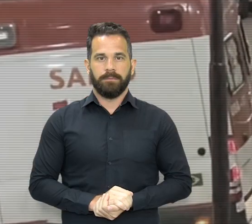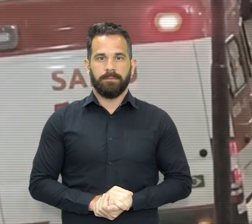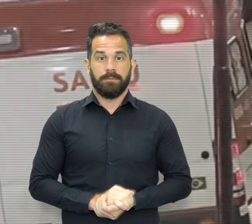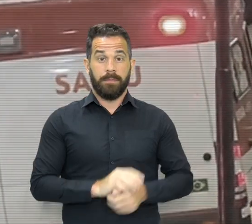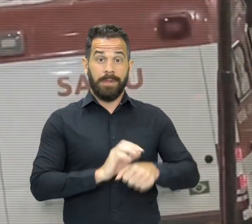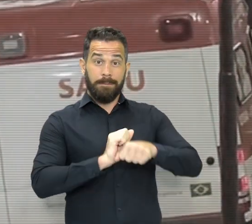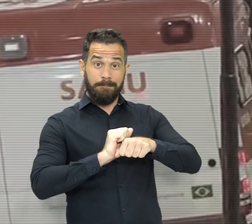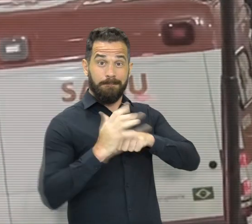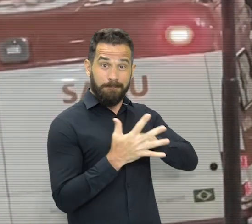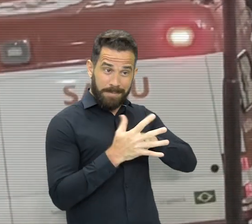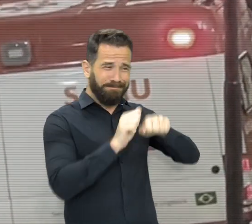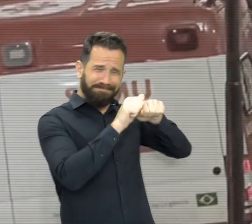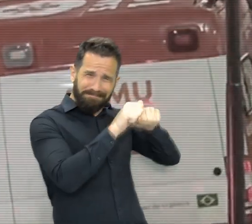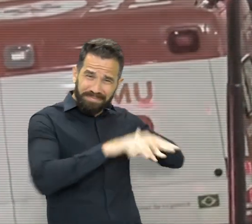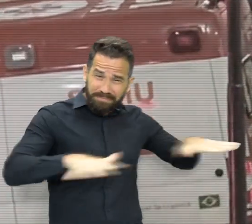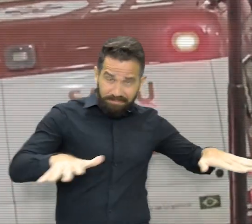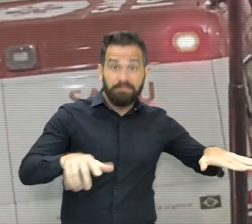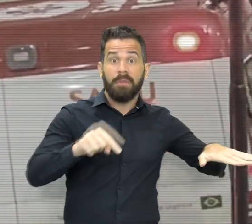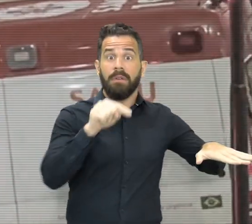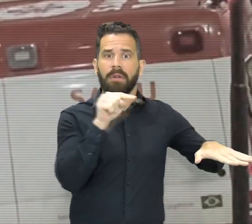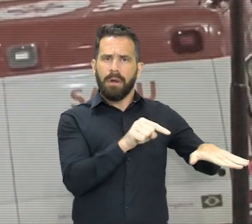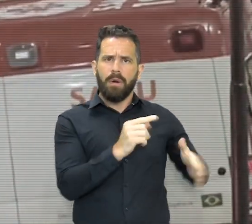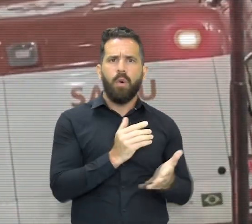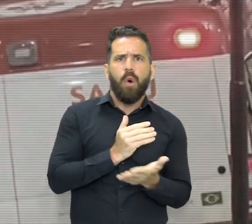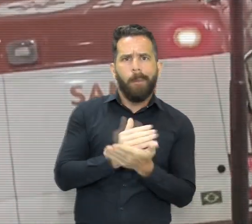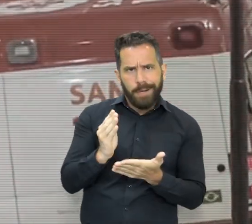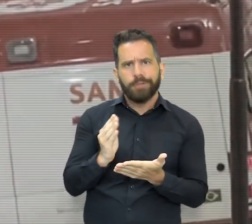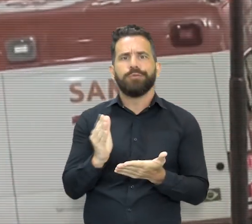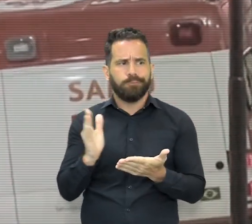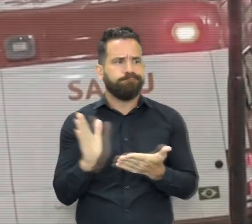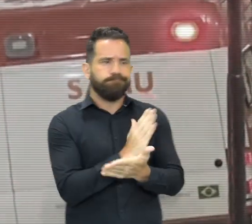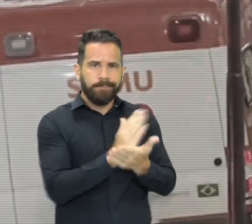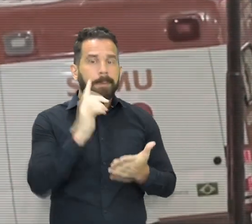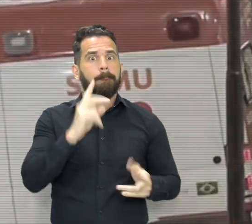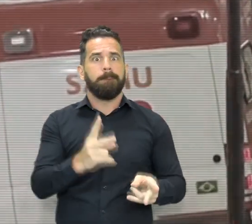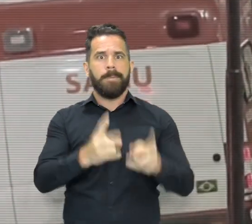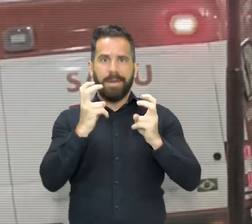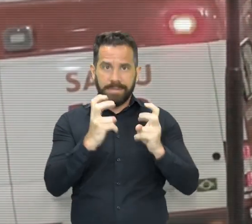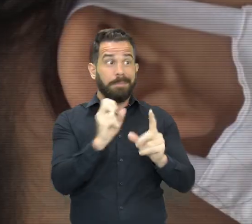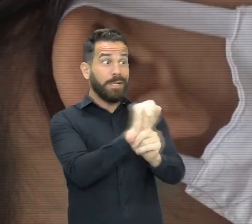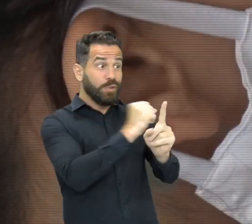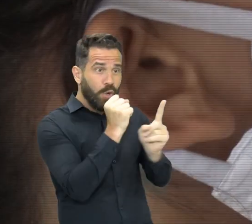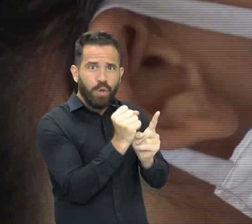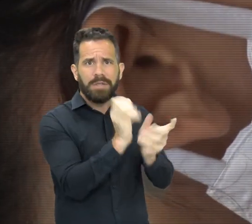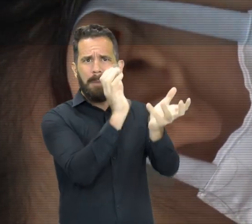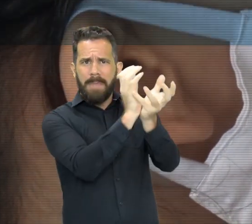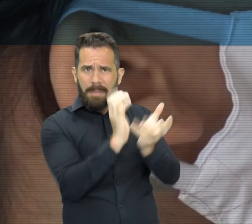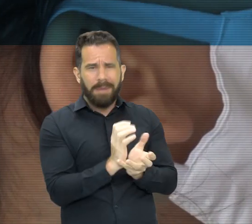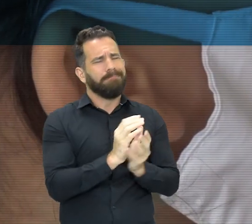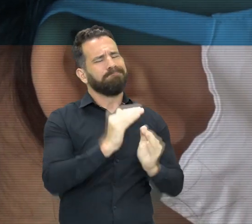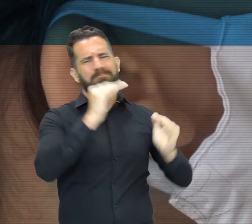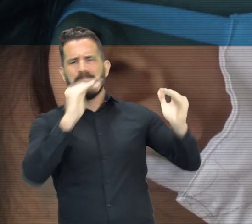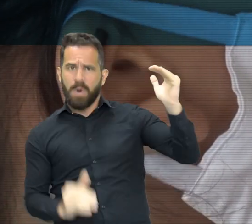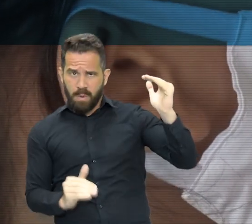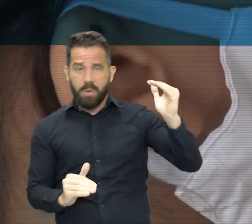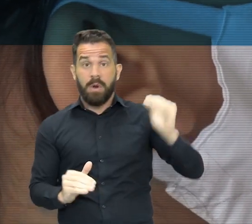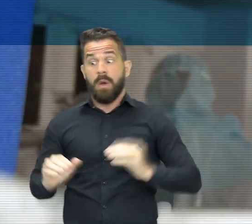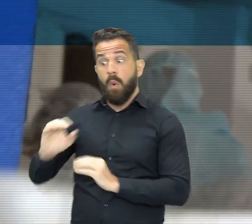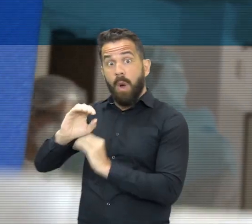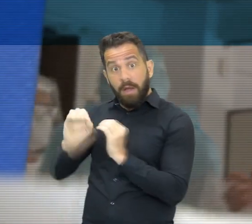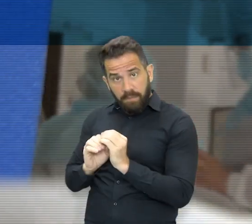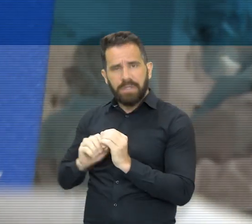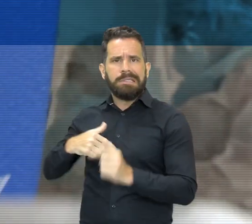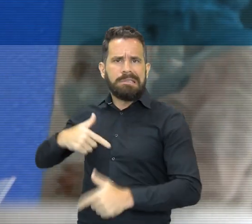A pandemia de Covid-19 colocou em destaque as desigualdades sociais e a UFG trabalhou para